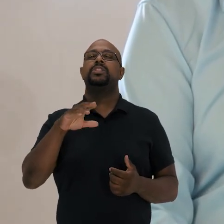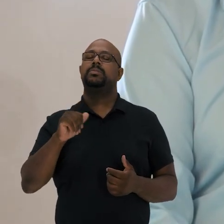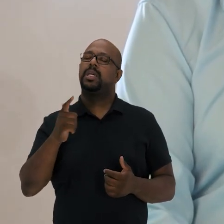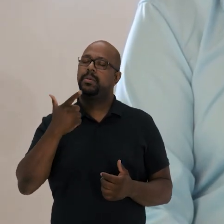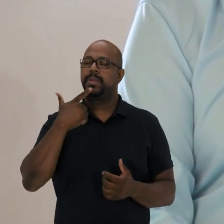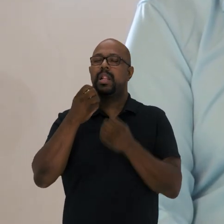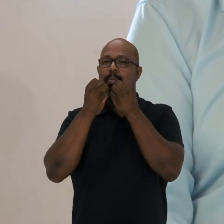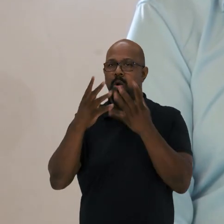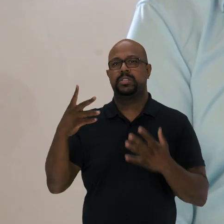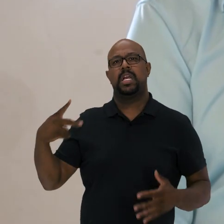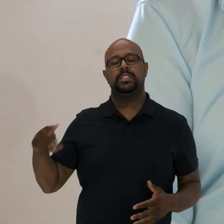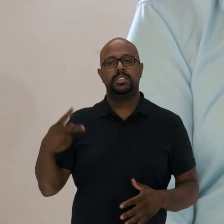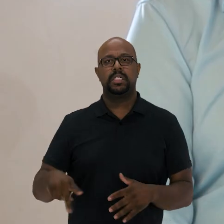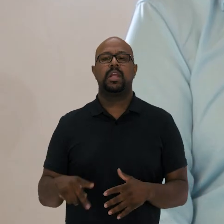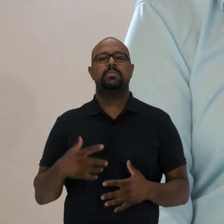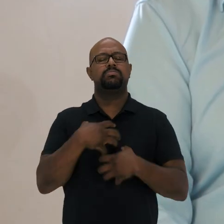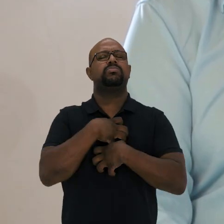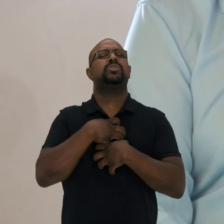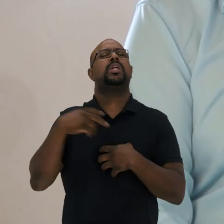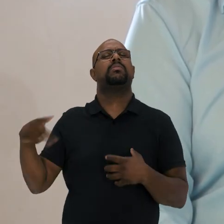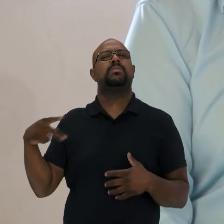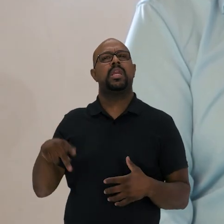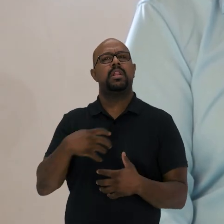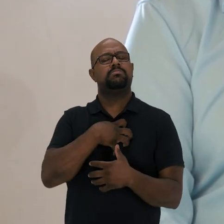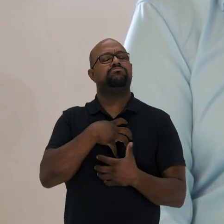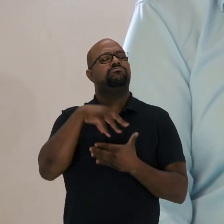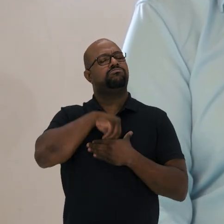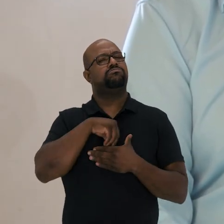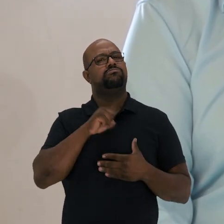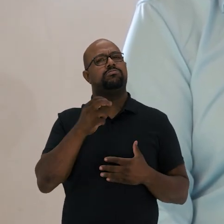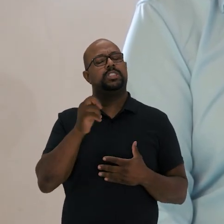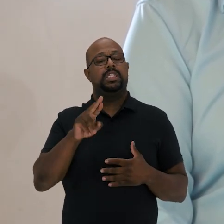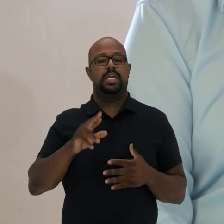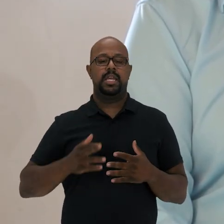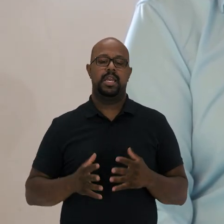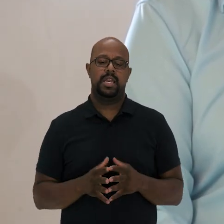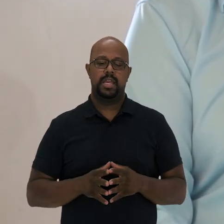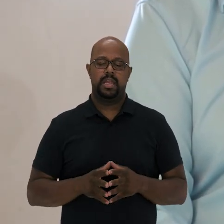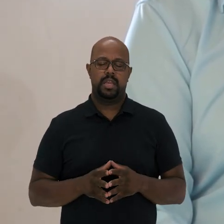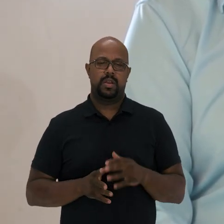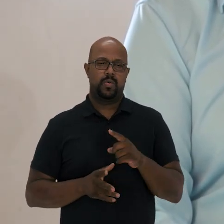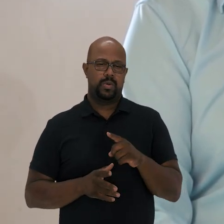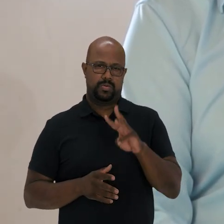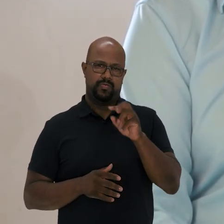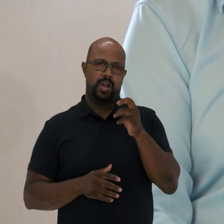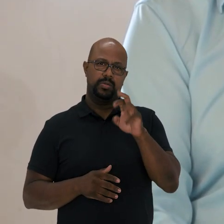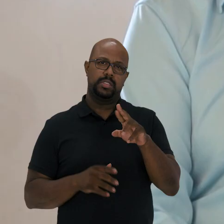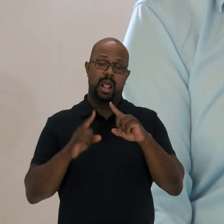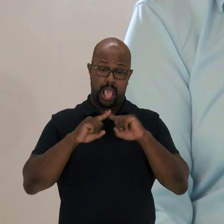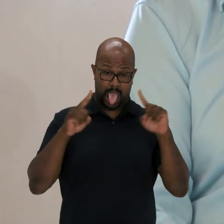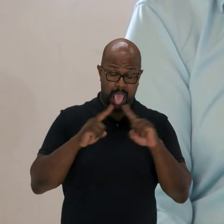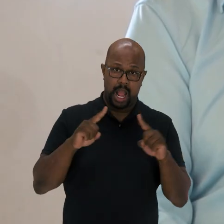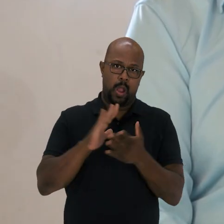assim, pela bondade dele, pelo jeito dele ser, né? Quando o